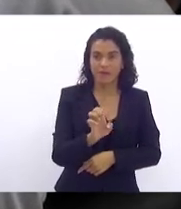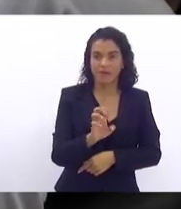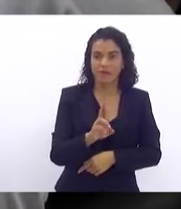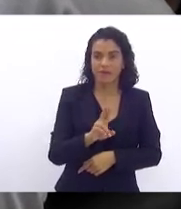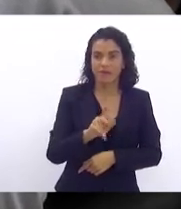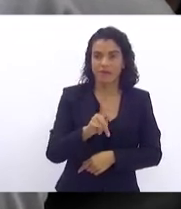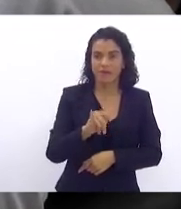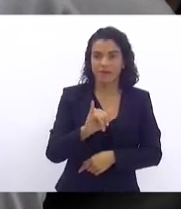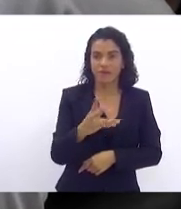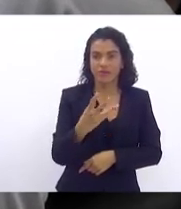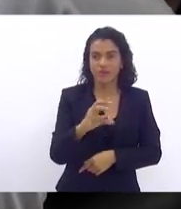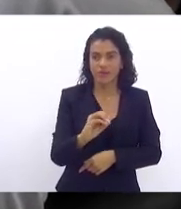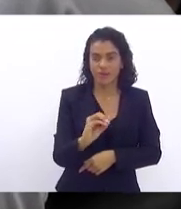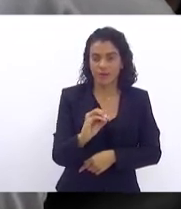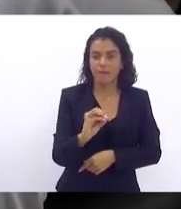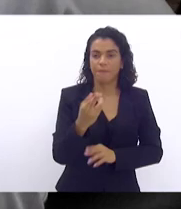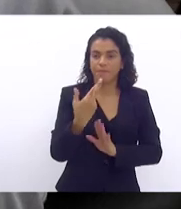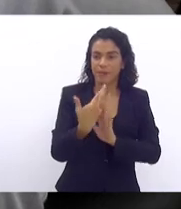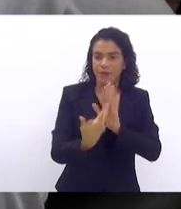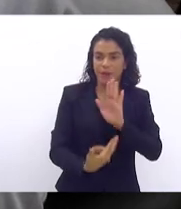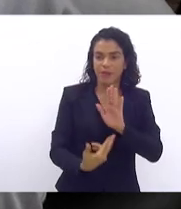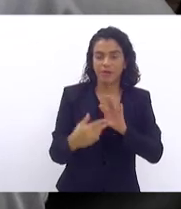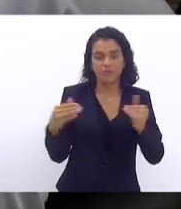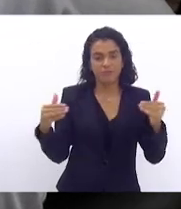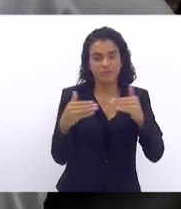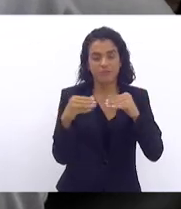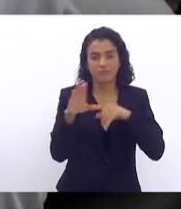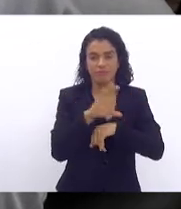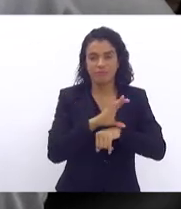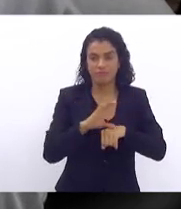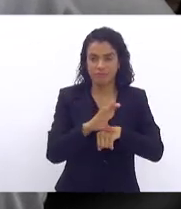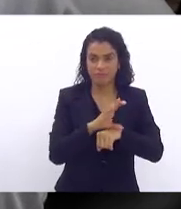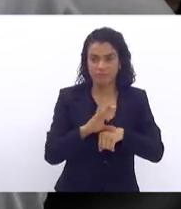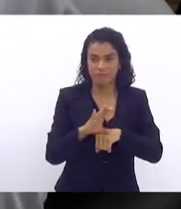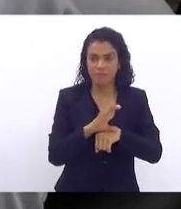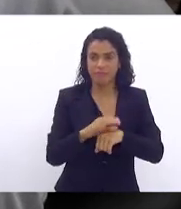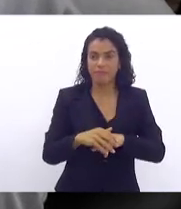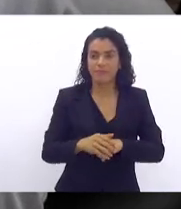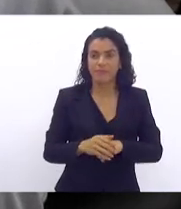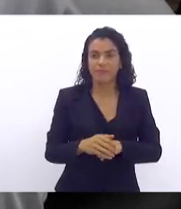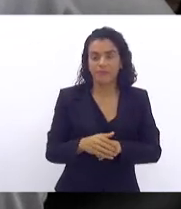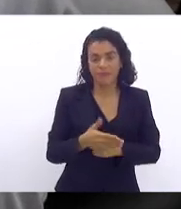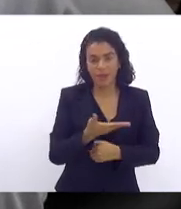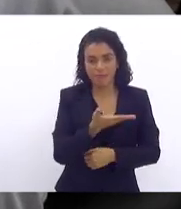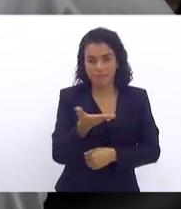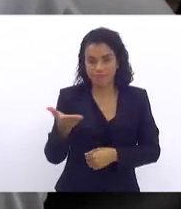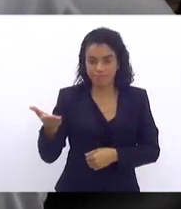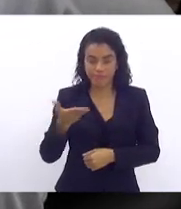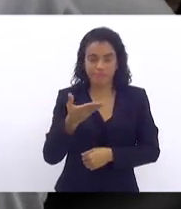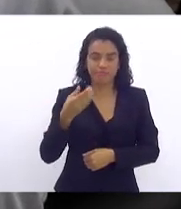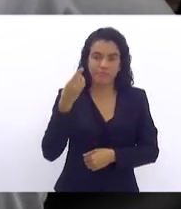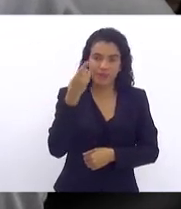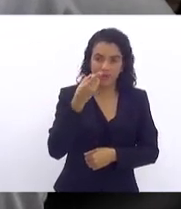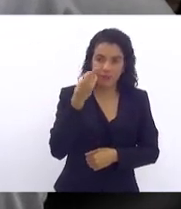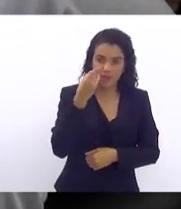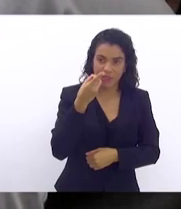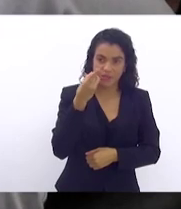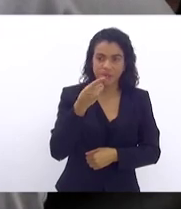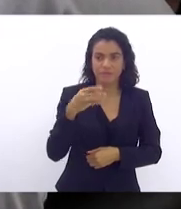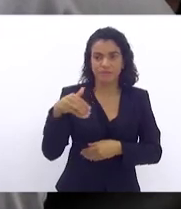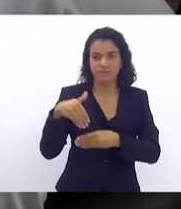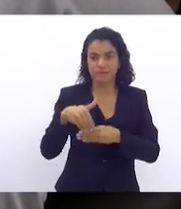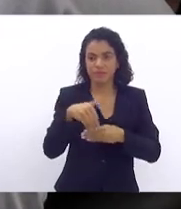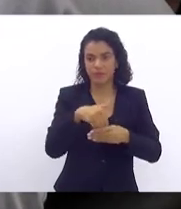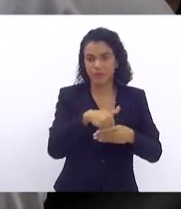matéria, que deu seu parecer pela constitucionalidade, e a todos os meus pares, não é, que vão votar